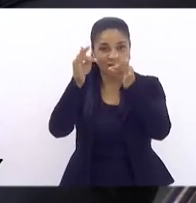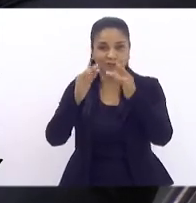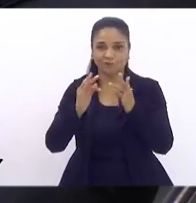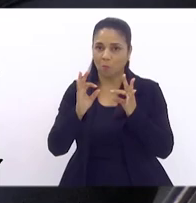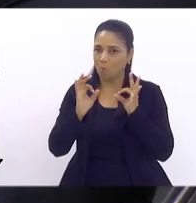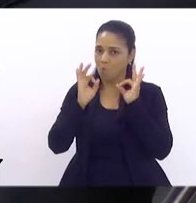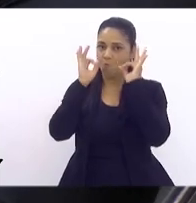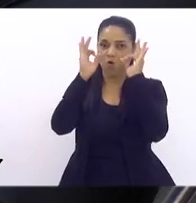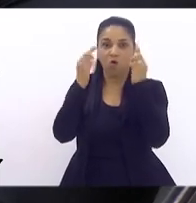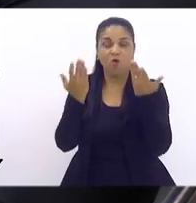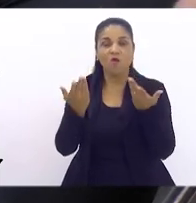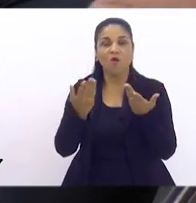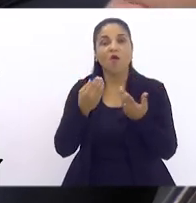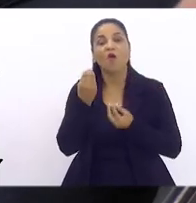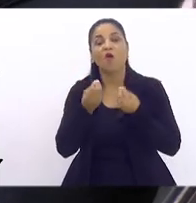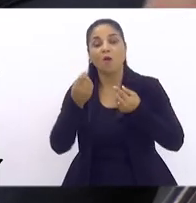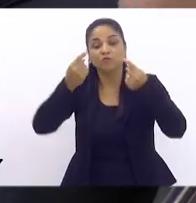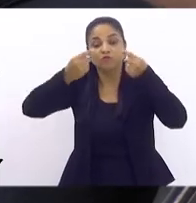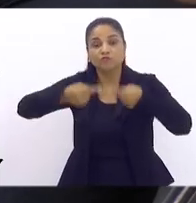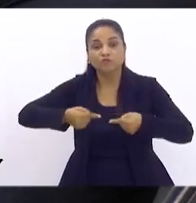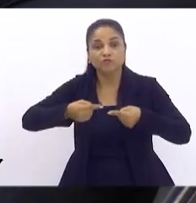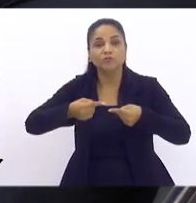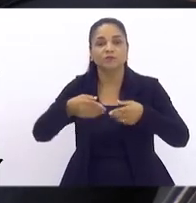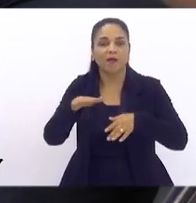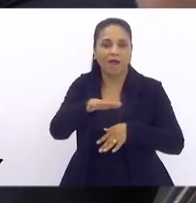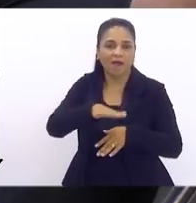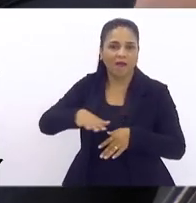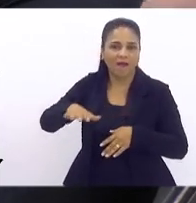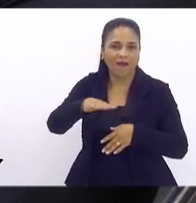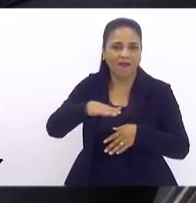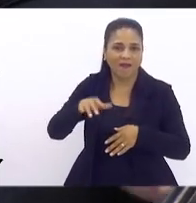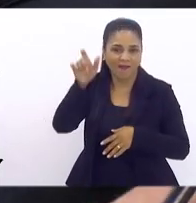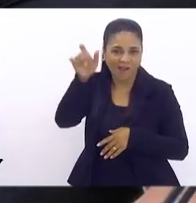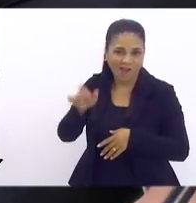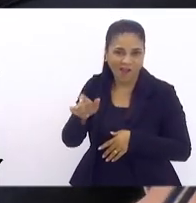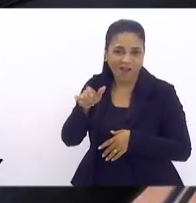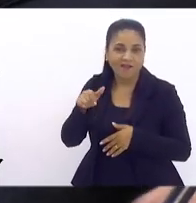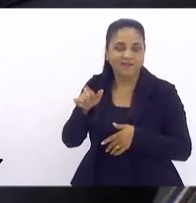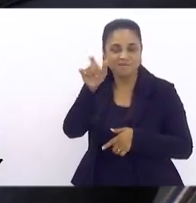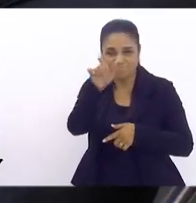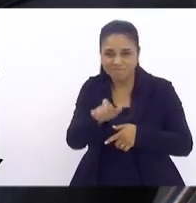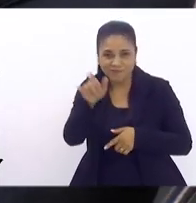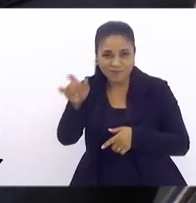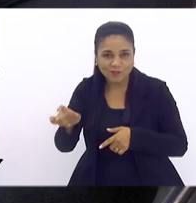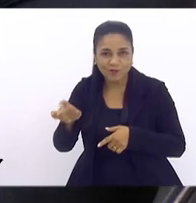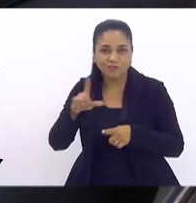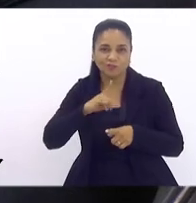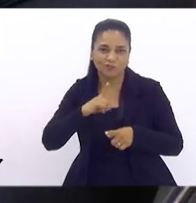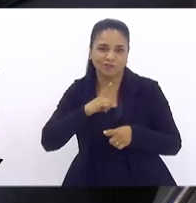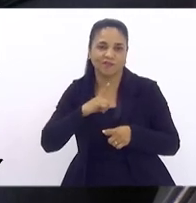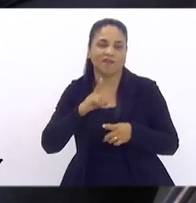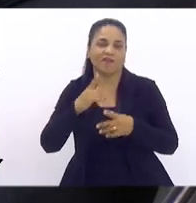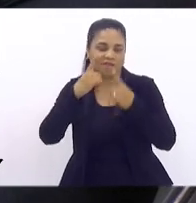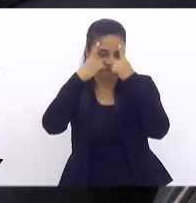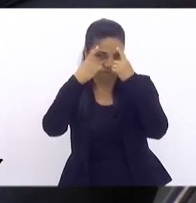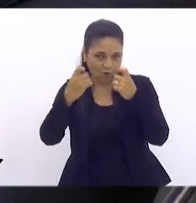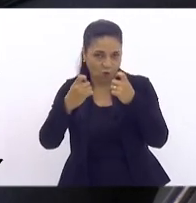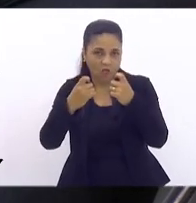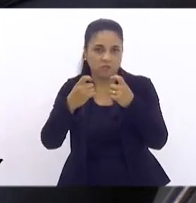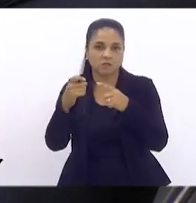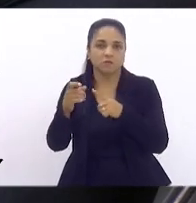disputar esse território esse espaço aí com isso gente que praticam este Essa é a forma de violência né